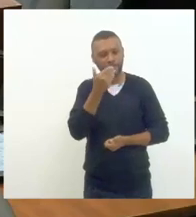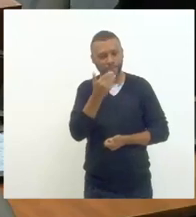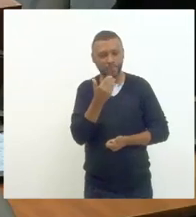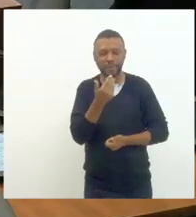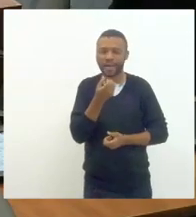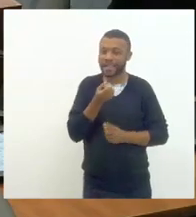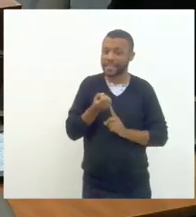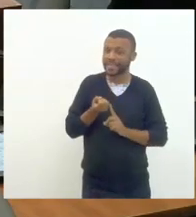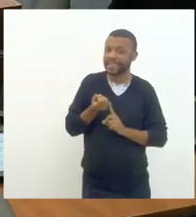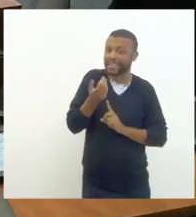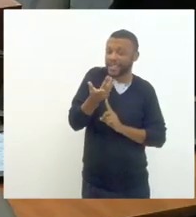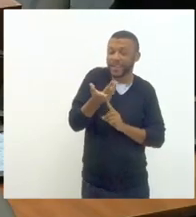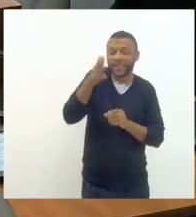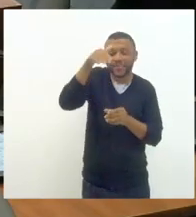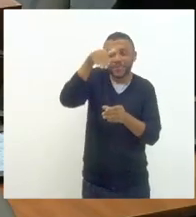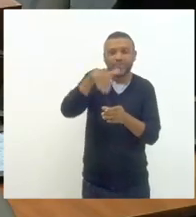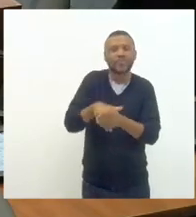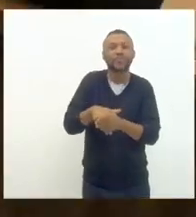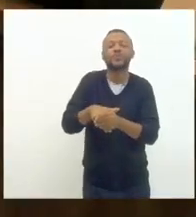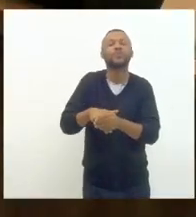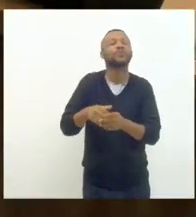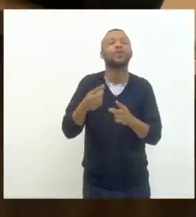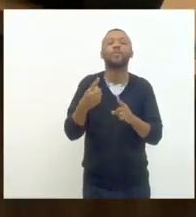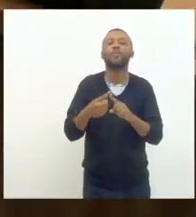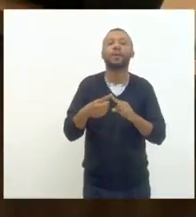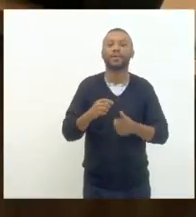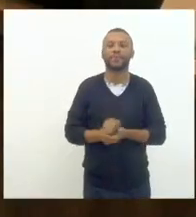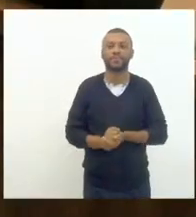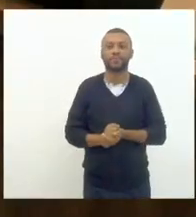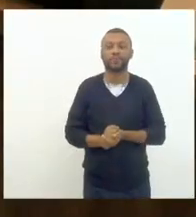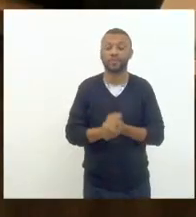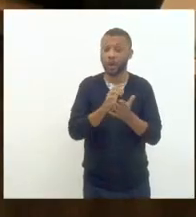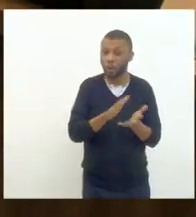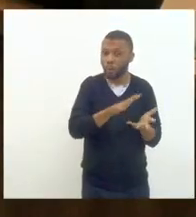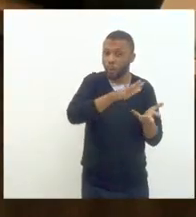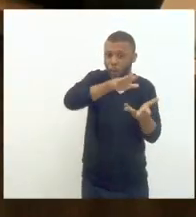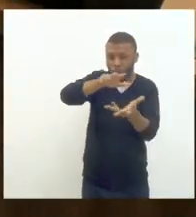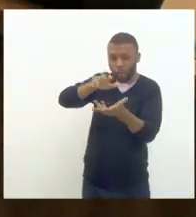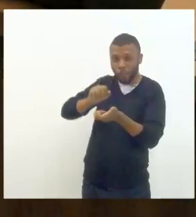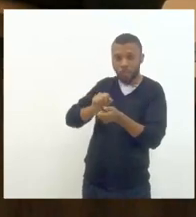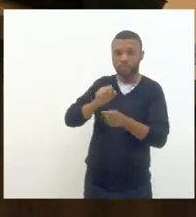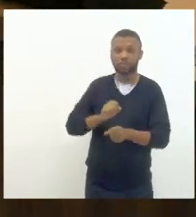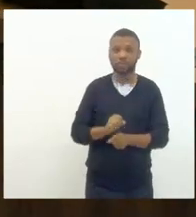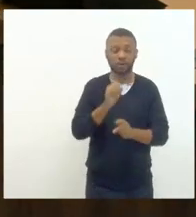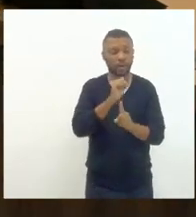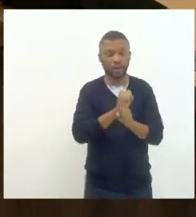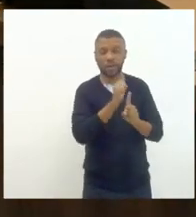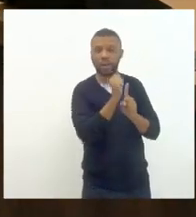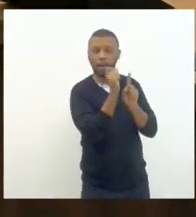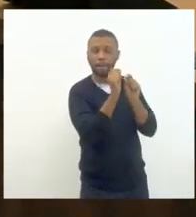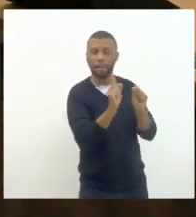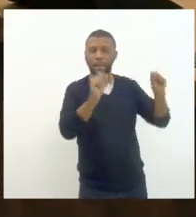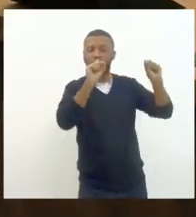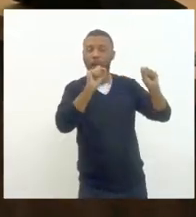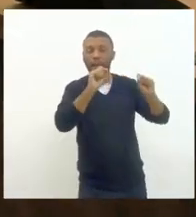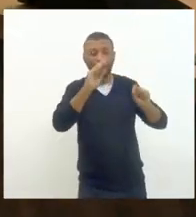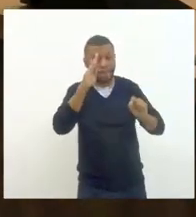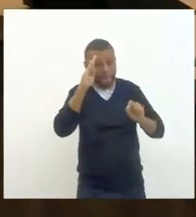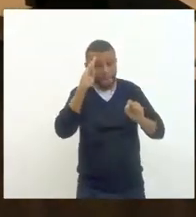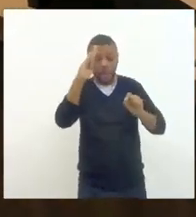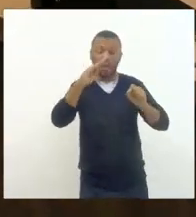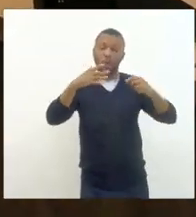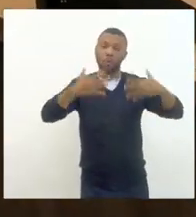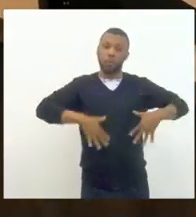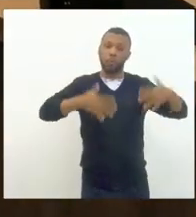voto, porque o mundo e a sociedade é bem maior do que as